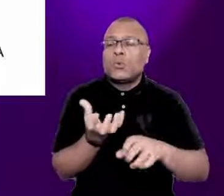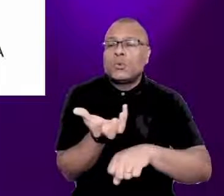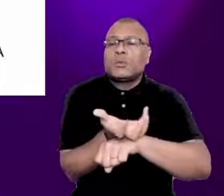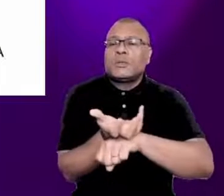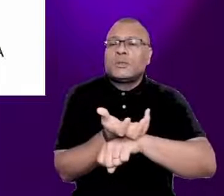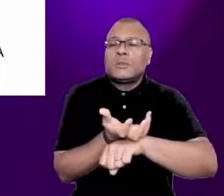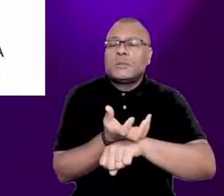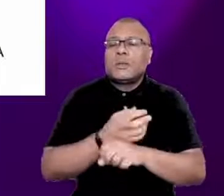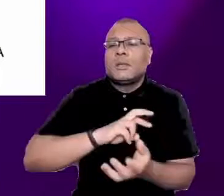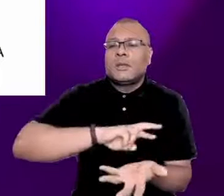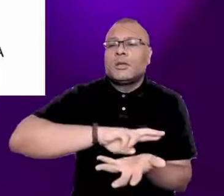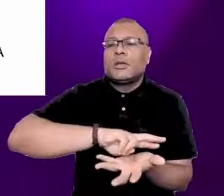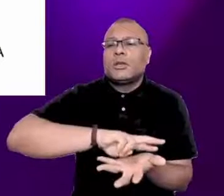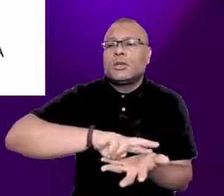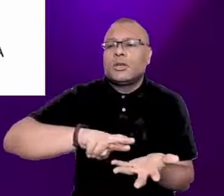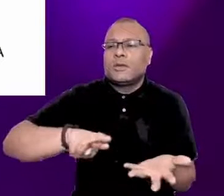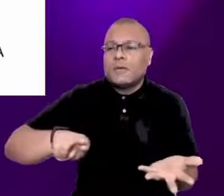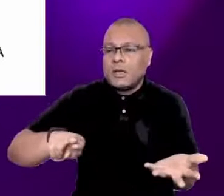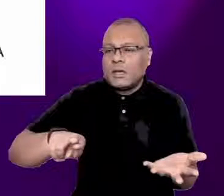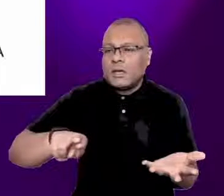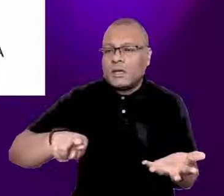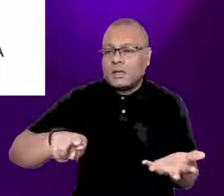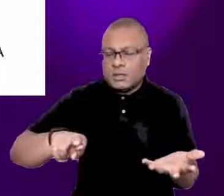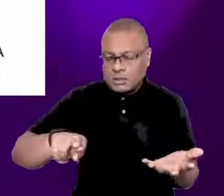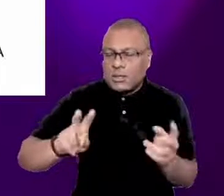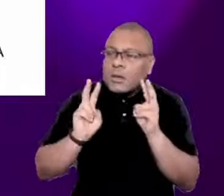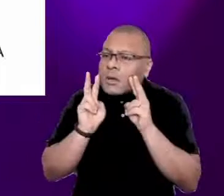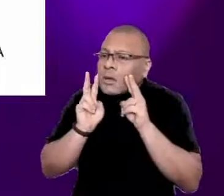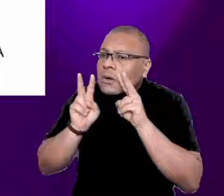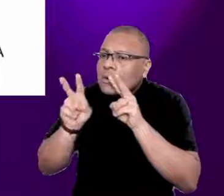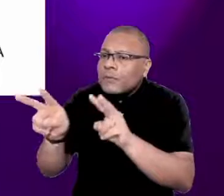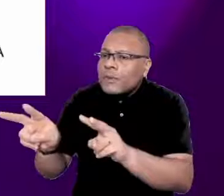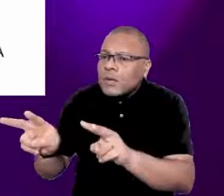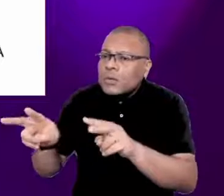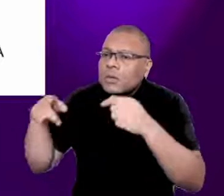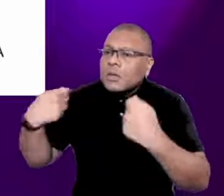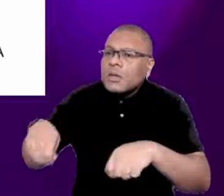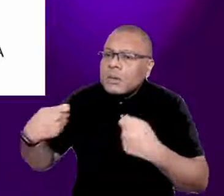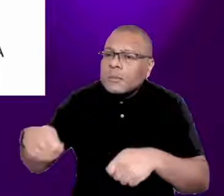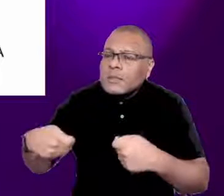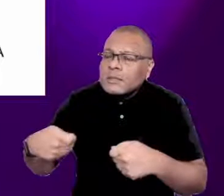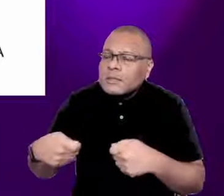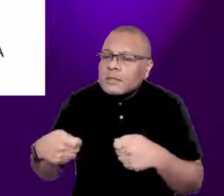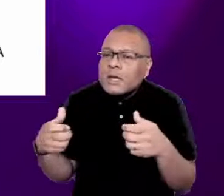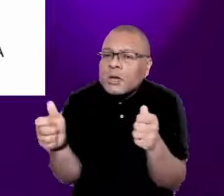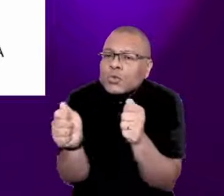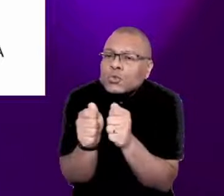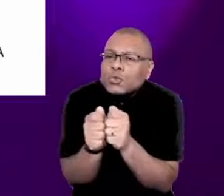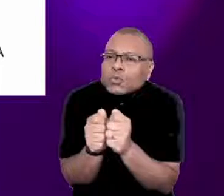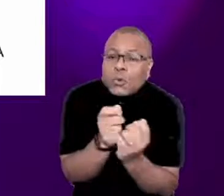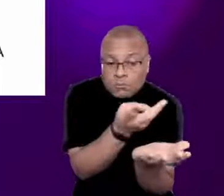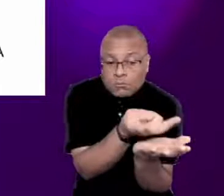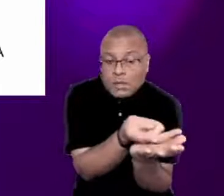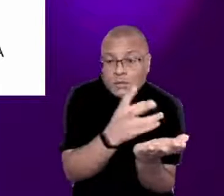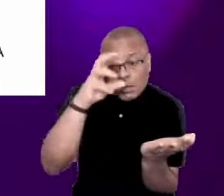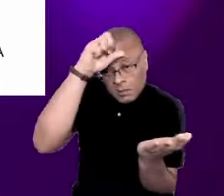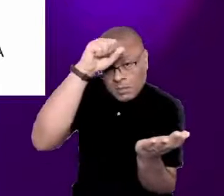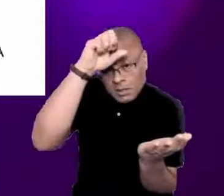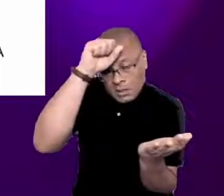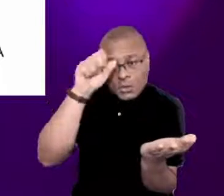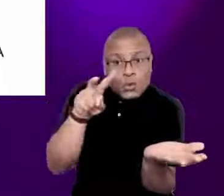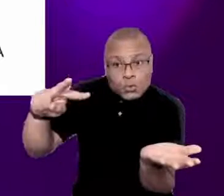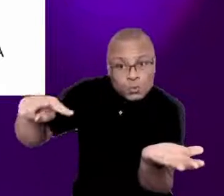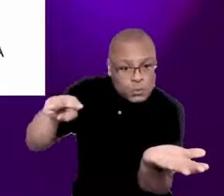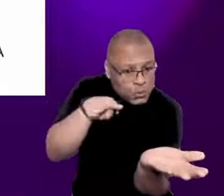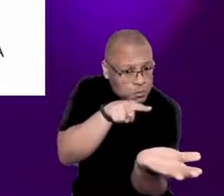multidisciplinar, focada, olhando as necessidades desse paciente, trabalhando de forma integrada, aprendendo junto e isso